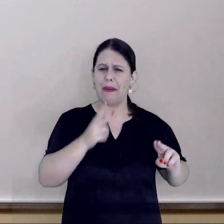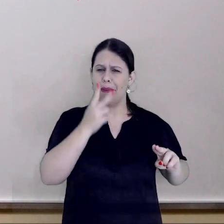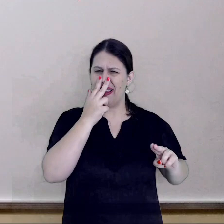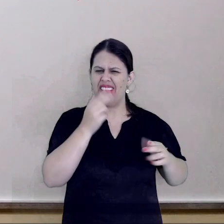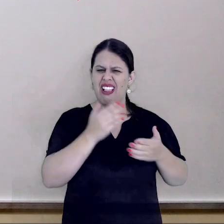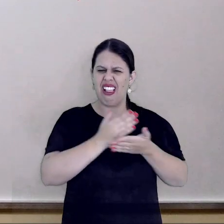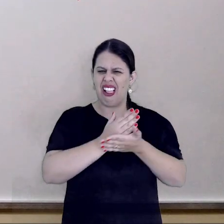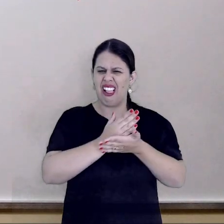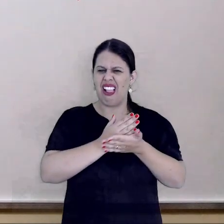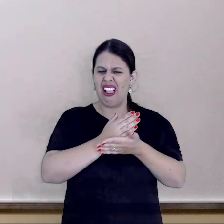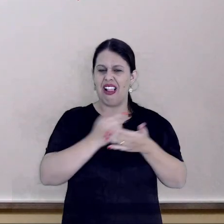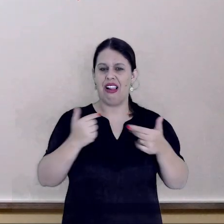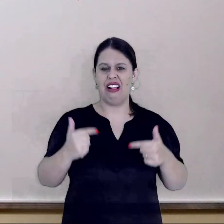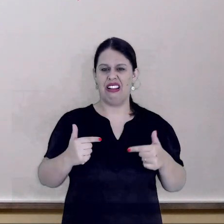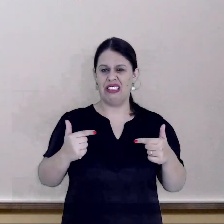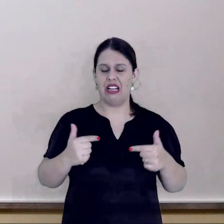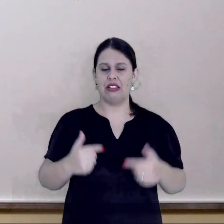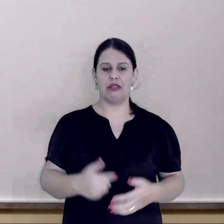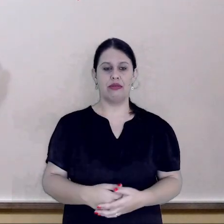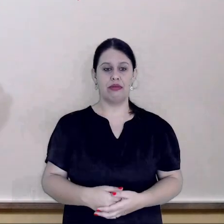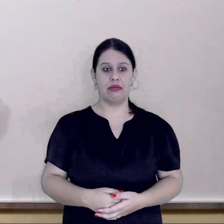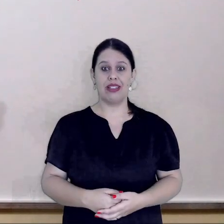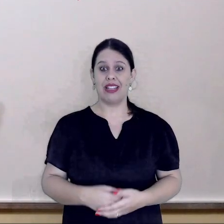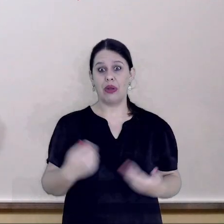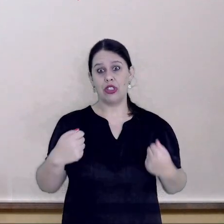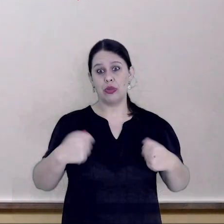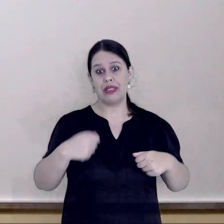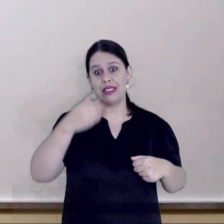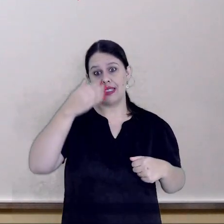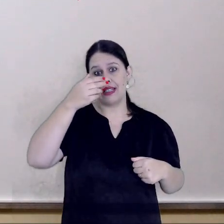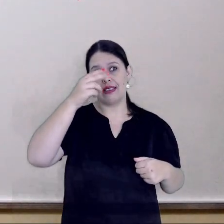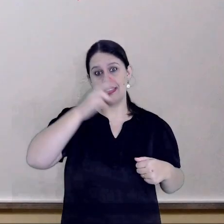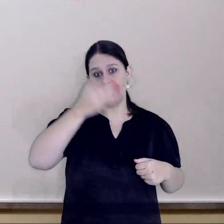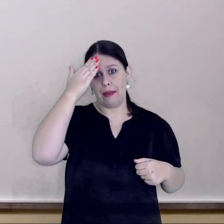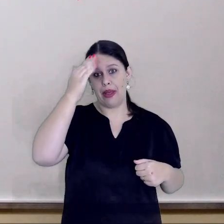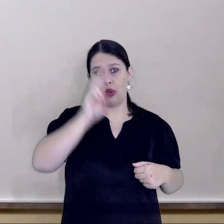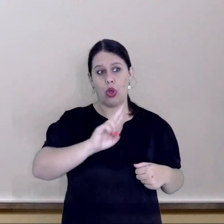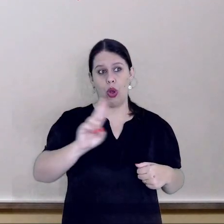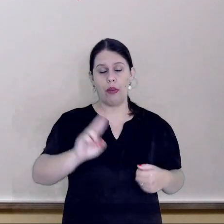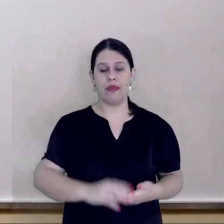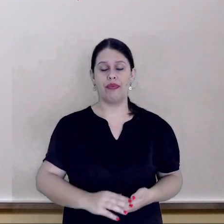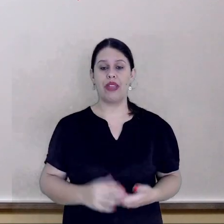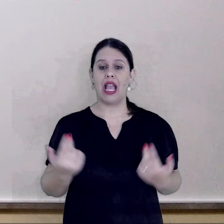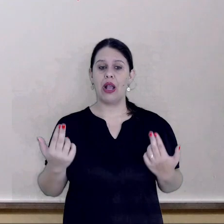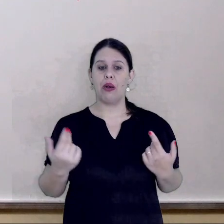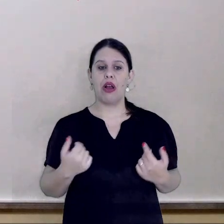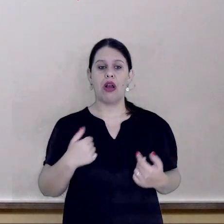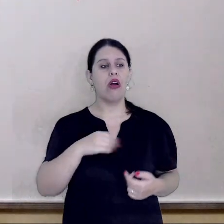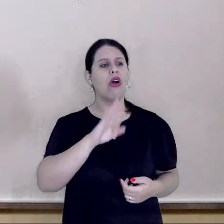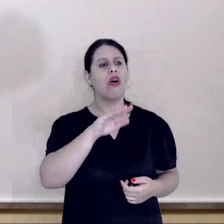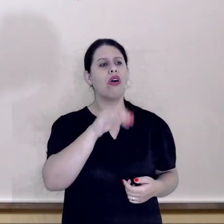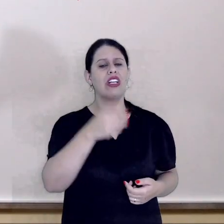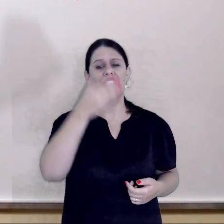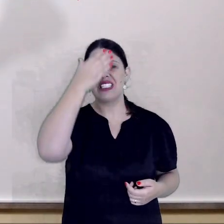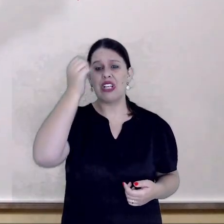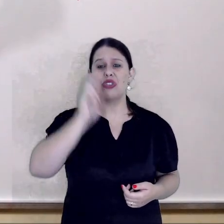que é um negócio meio chato. Mas se a gente não sabe o nome, tem hora que é difícil, né? É que nem quando a gente não sabe o nome da pessoa e fica